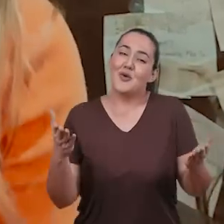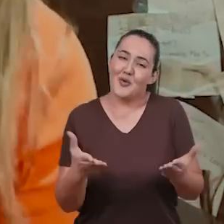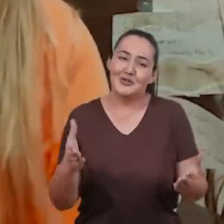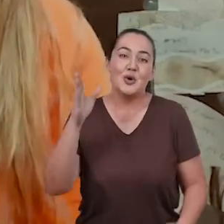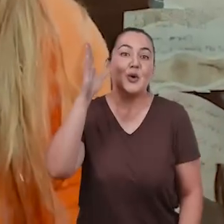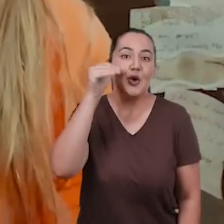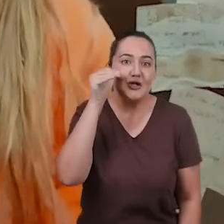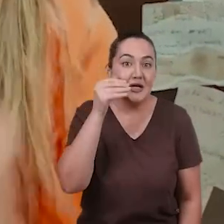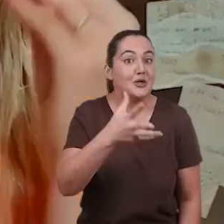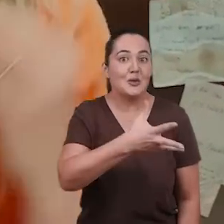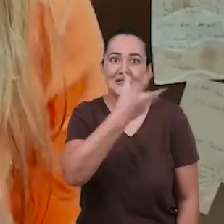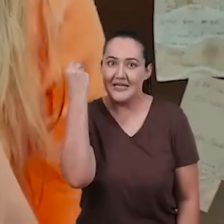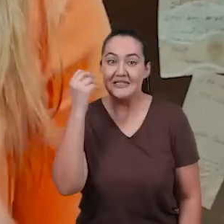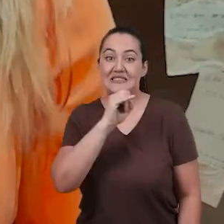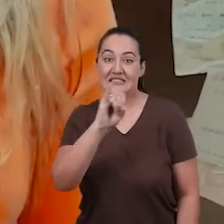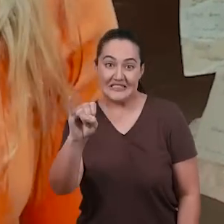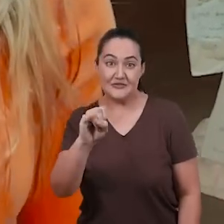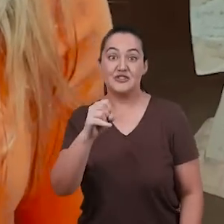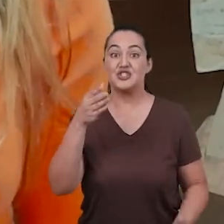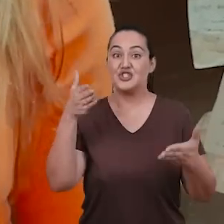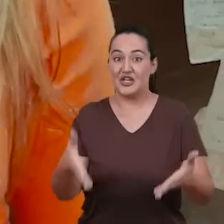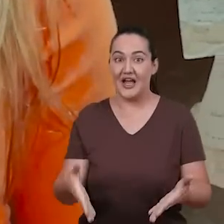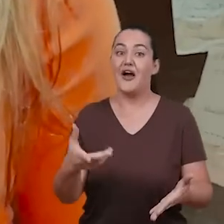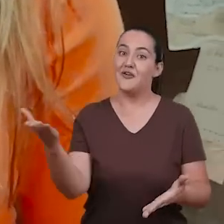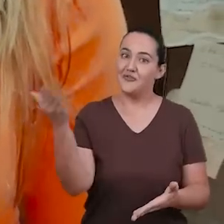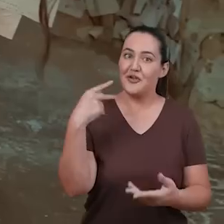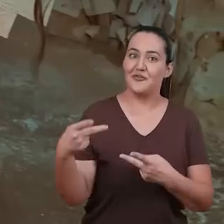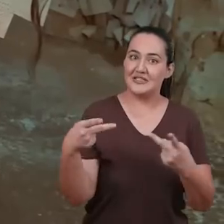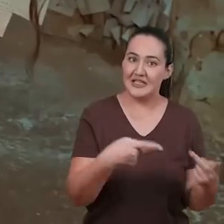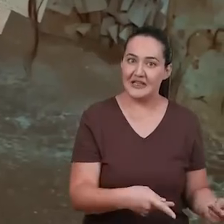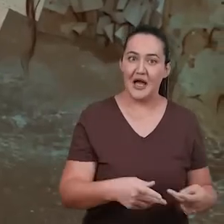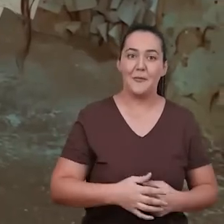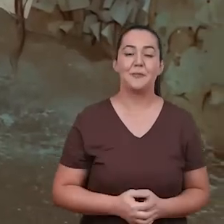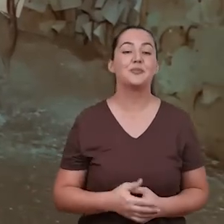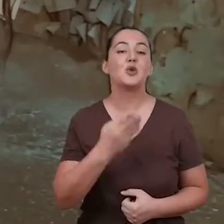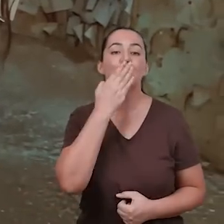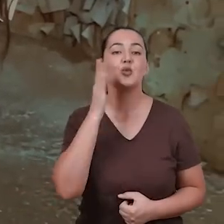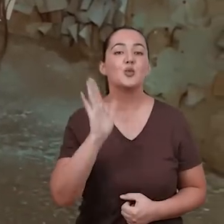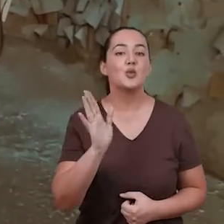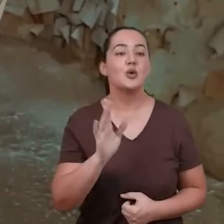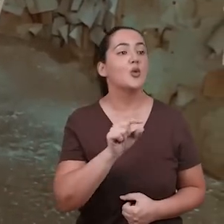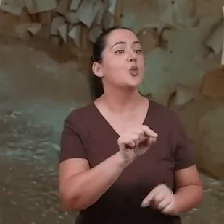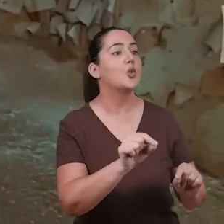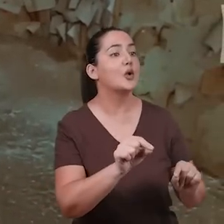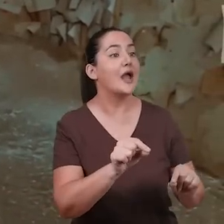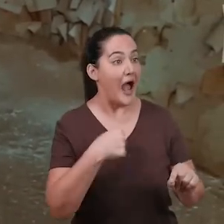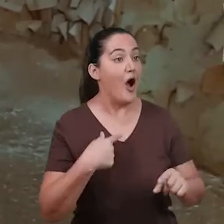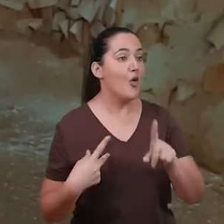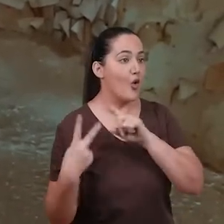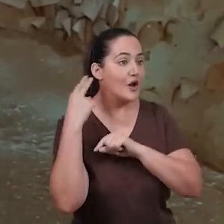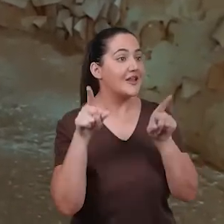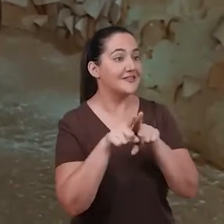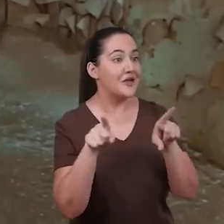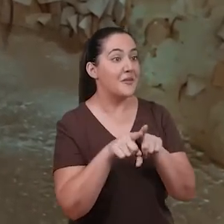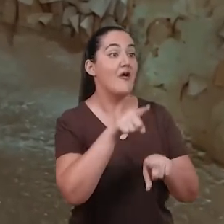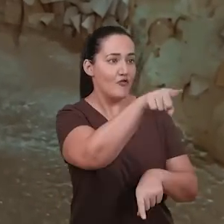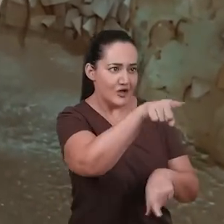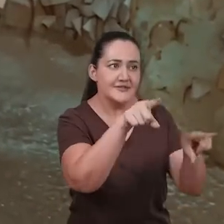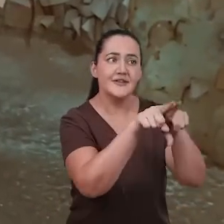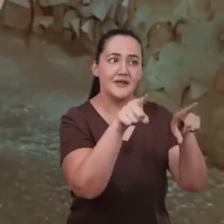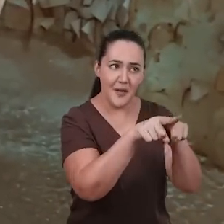Gente, essa foi a curiosidade. Não deixem de vir aqui ao Museu do Cabelo. Vale a pena conhecer. Bora deixar teu cabelo aí. Vou deixar